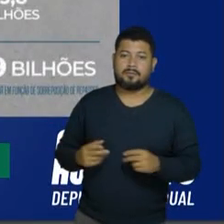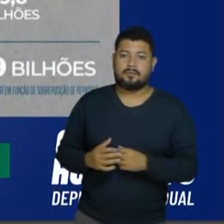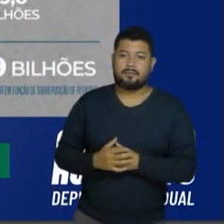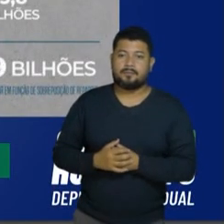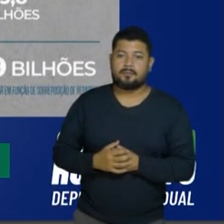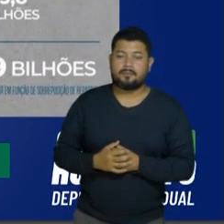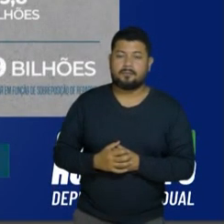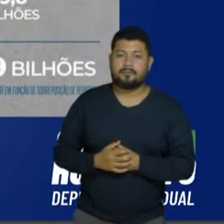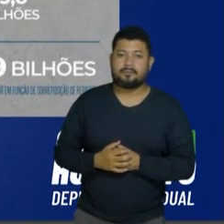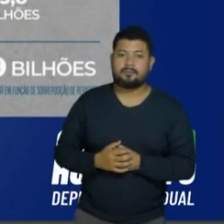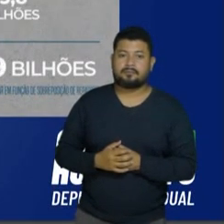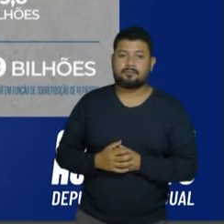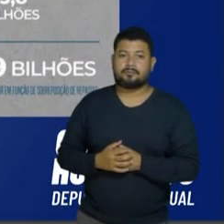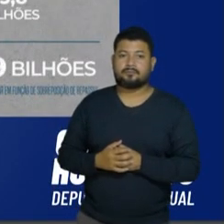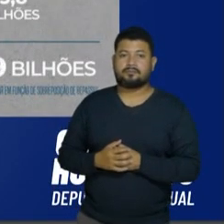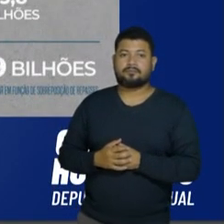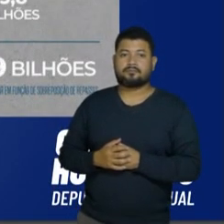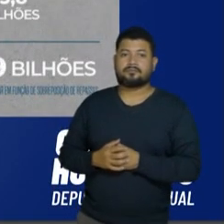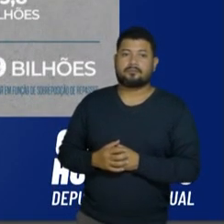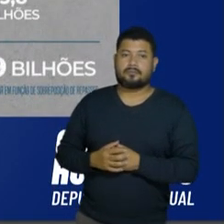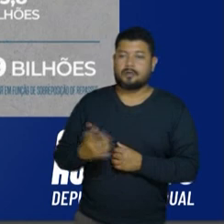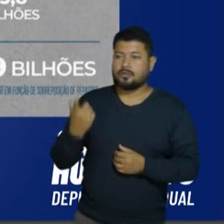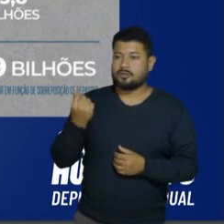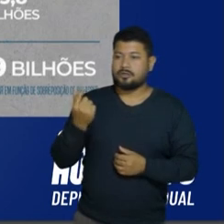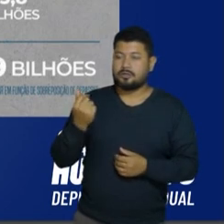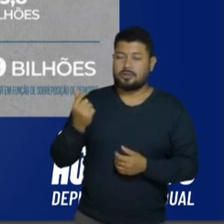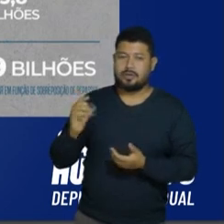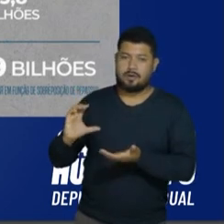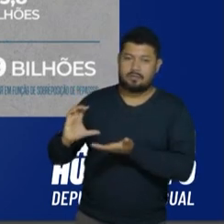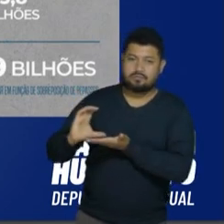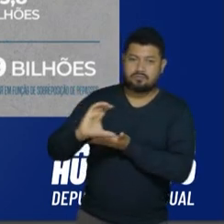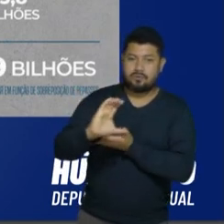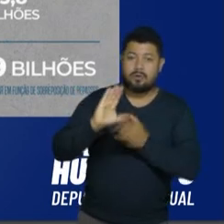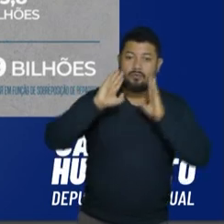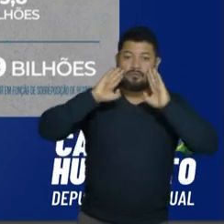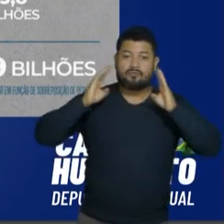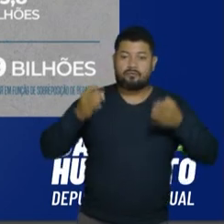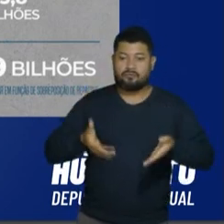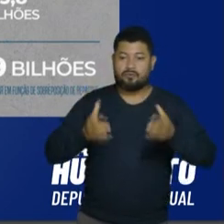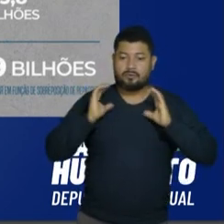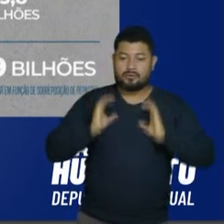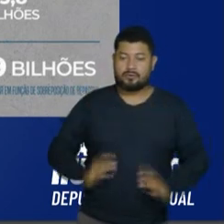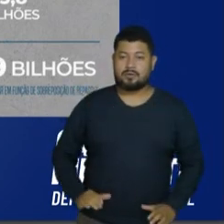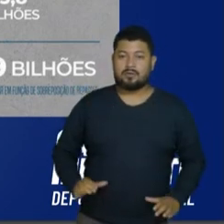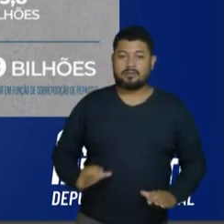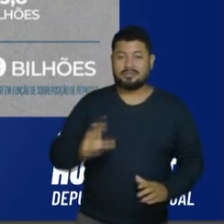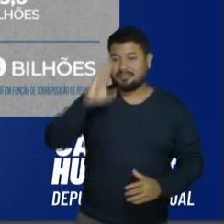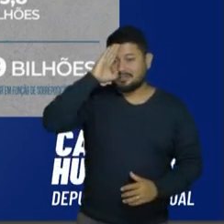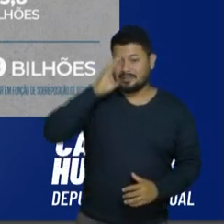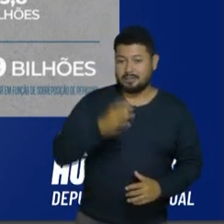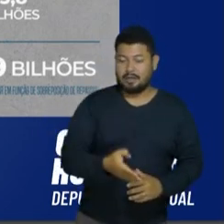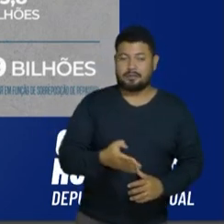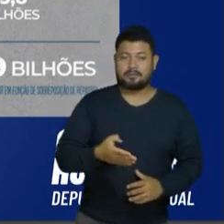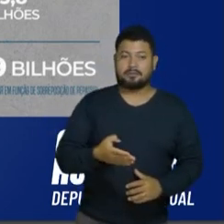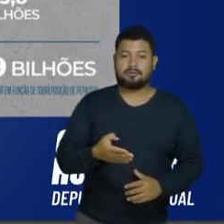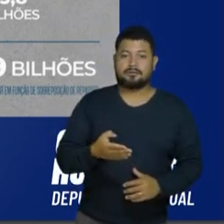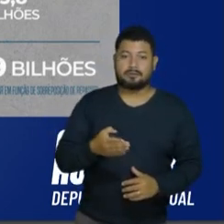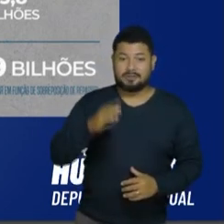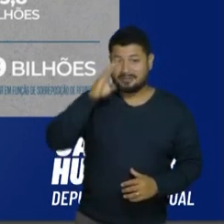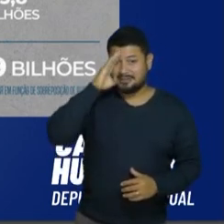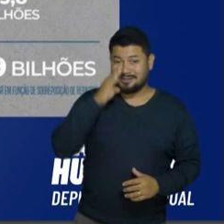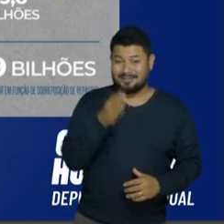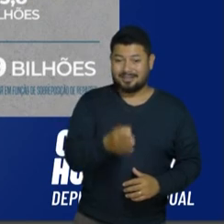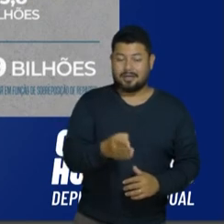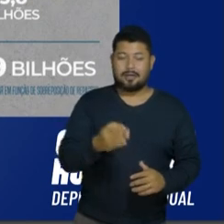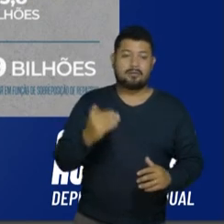O que foi destinado de recurso para o cidadão, direto na conta do cidadão, na conta